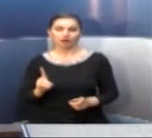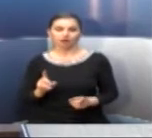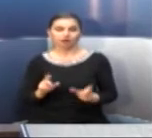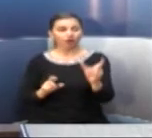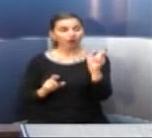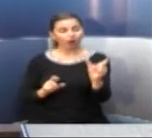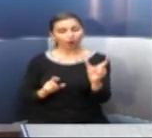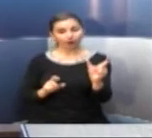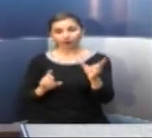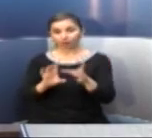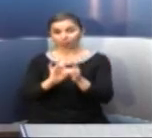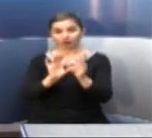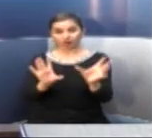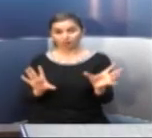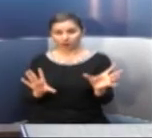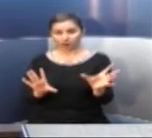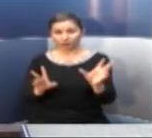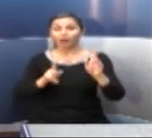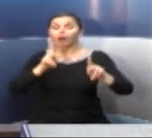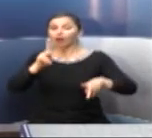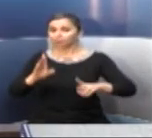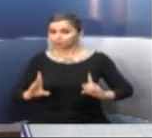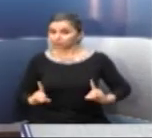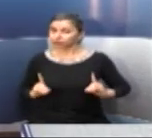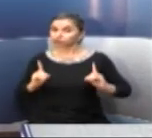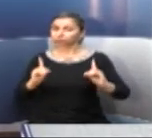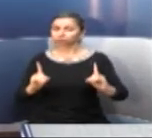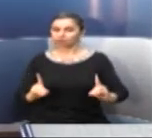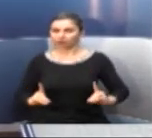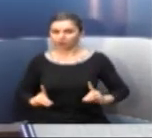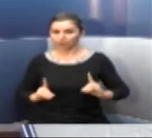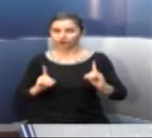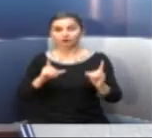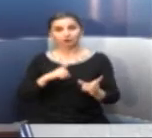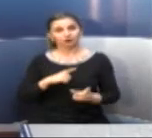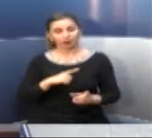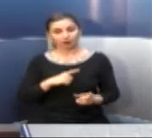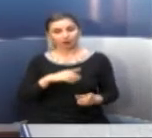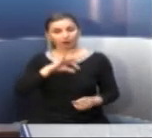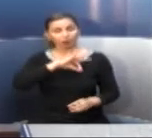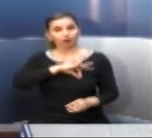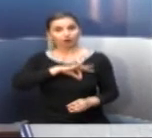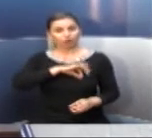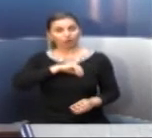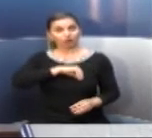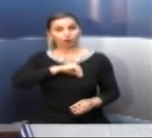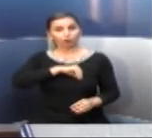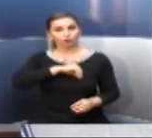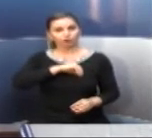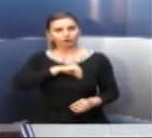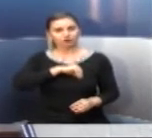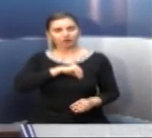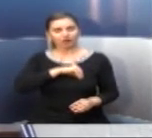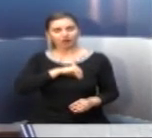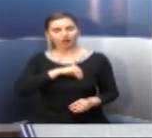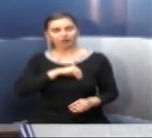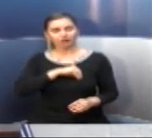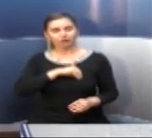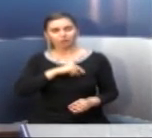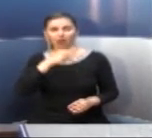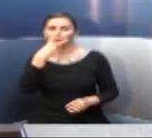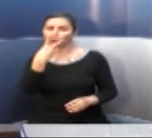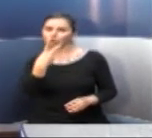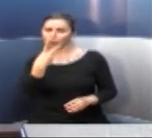livre. Agora, aquela pessoa com deficiência, que tem uma renda única, renda dele, de até